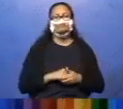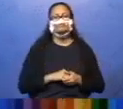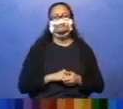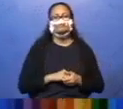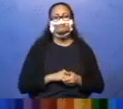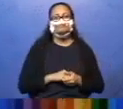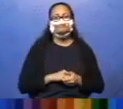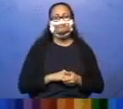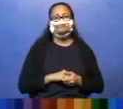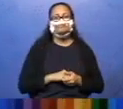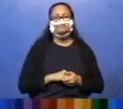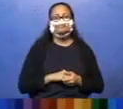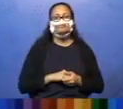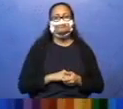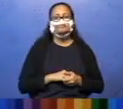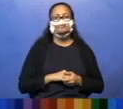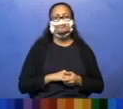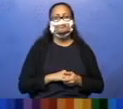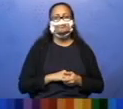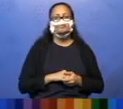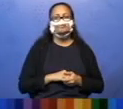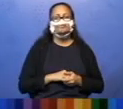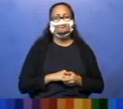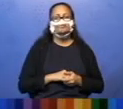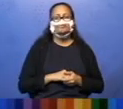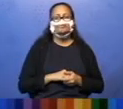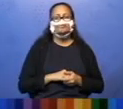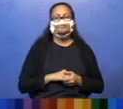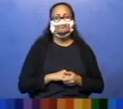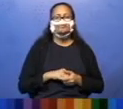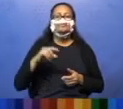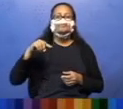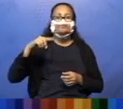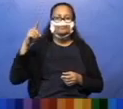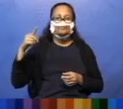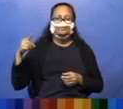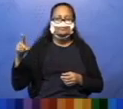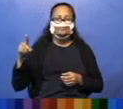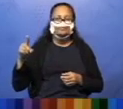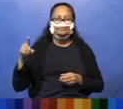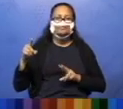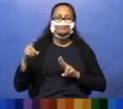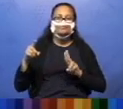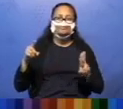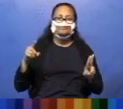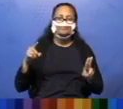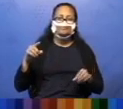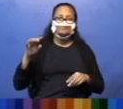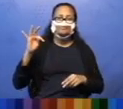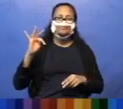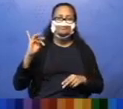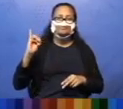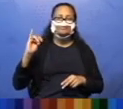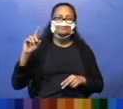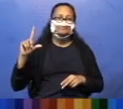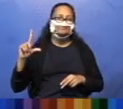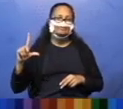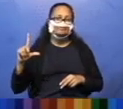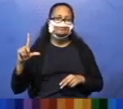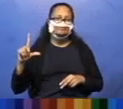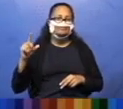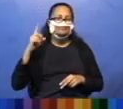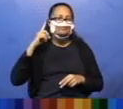O sinal chama-se tio. Quando lemos palavras com tio, o som delas